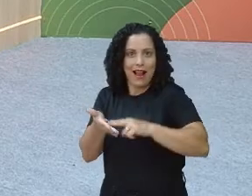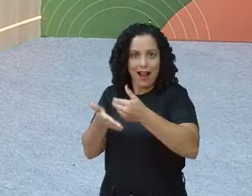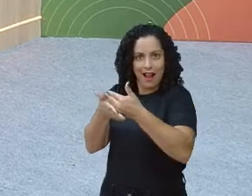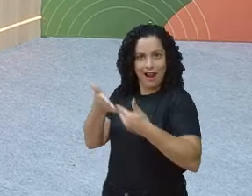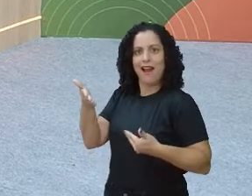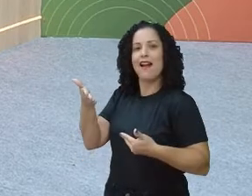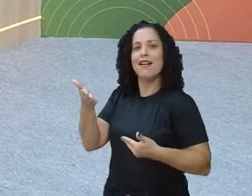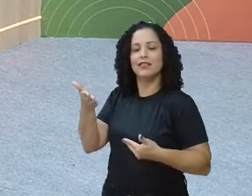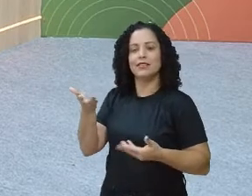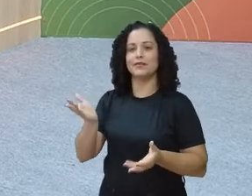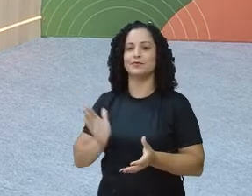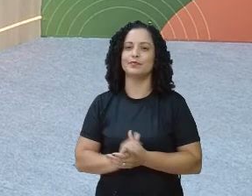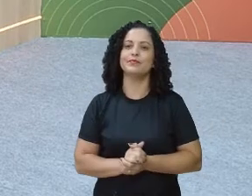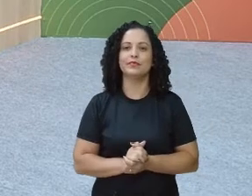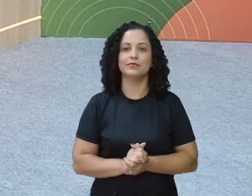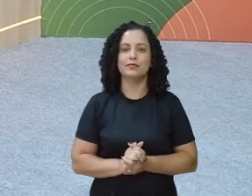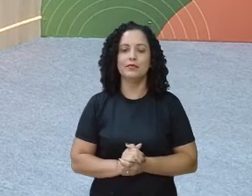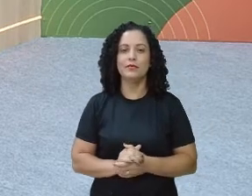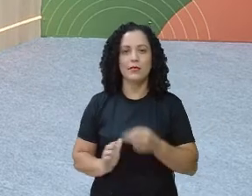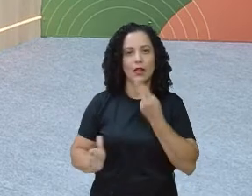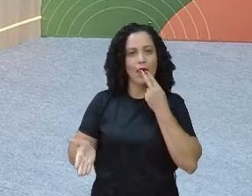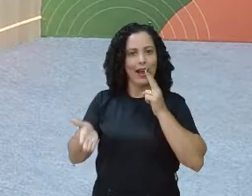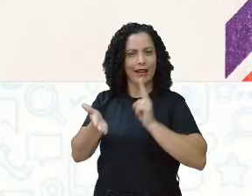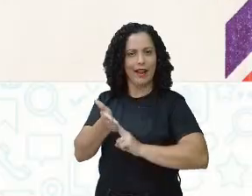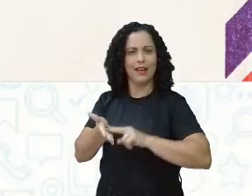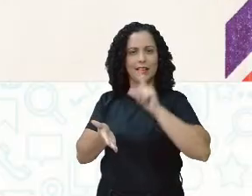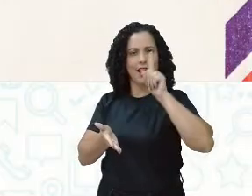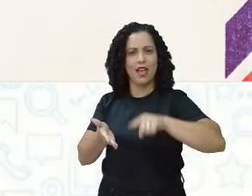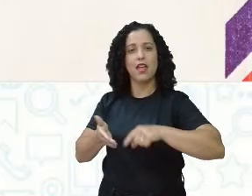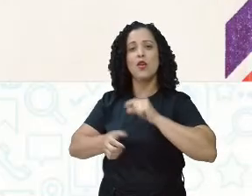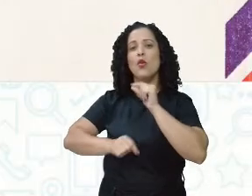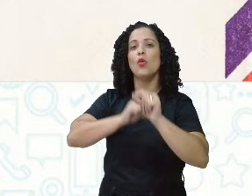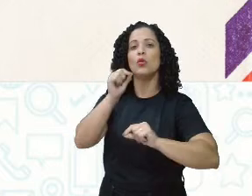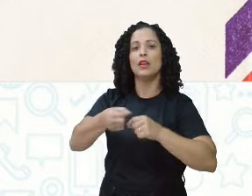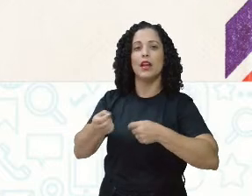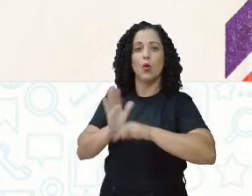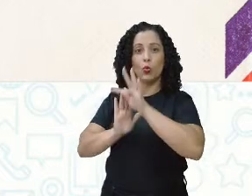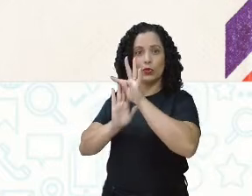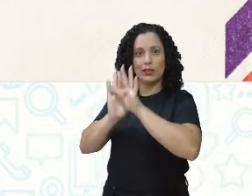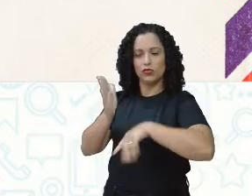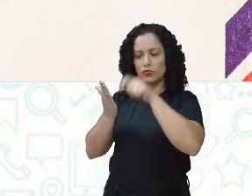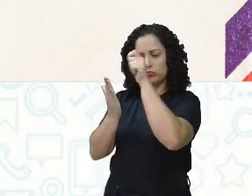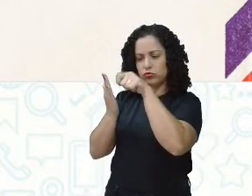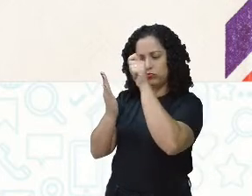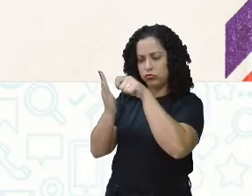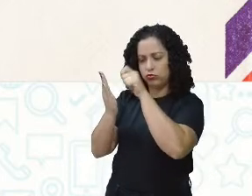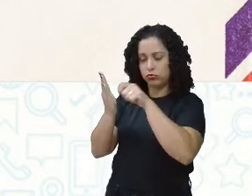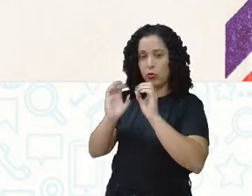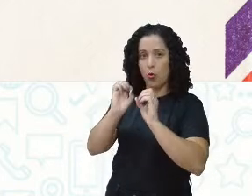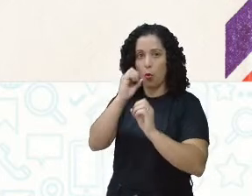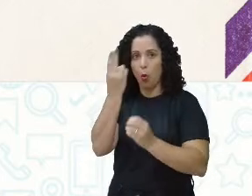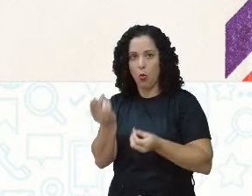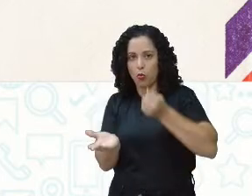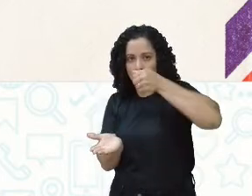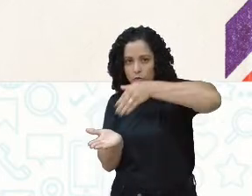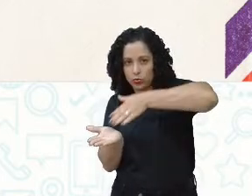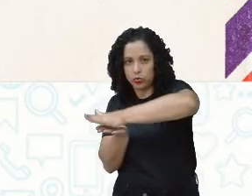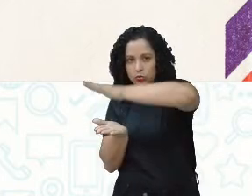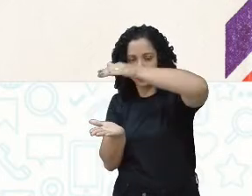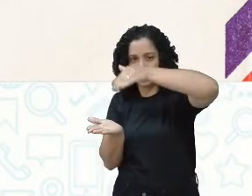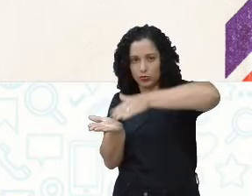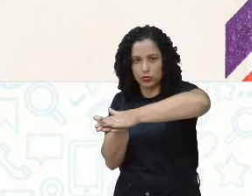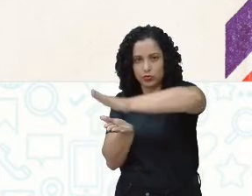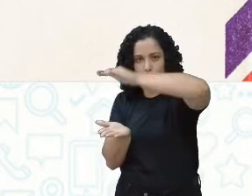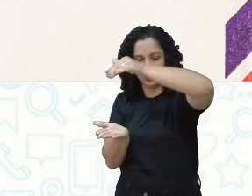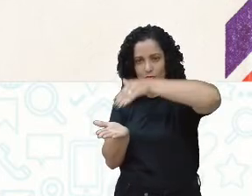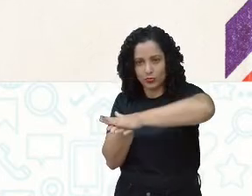textual. A carta, ela é uma correspondência, uma mensagem escrita ou impressa, que se envia a